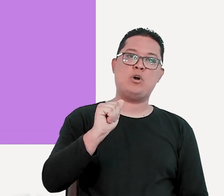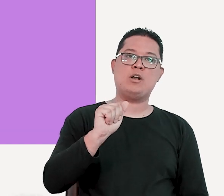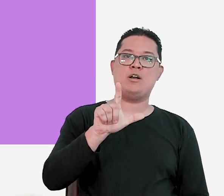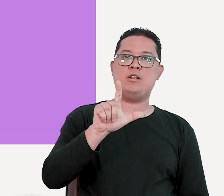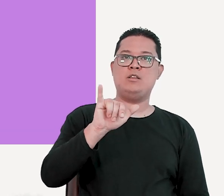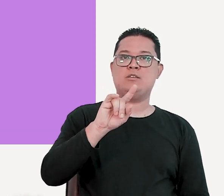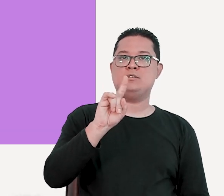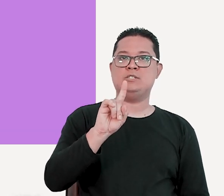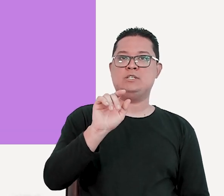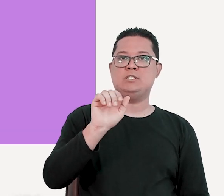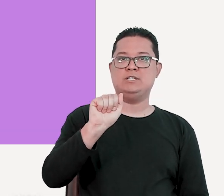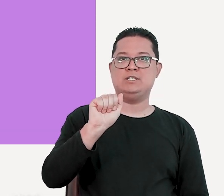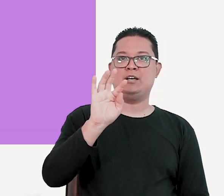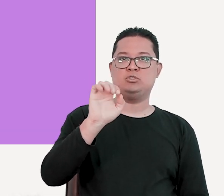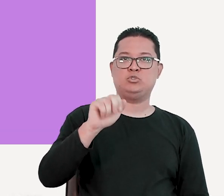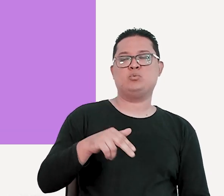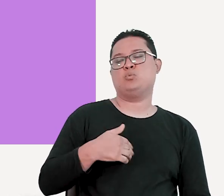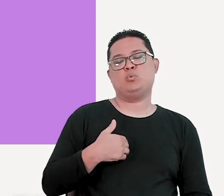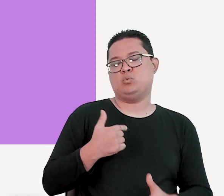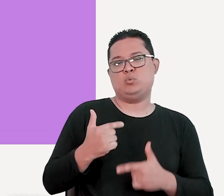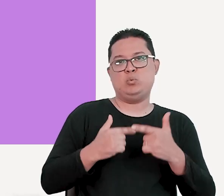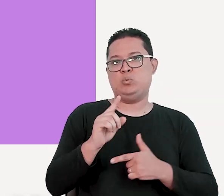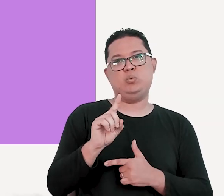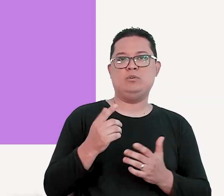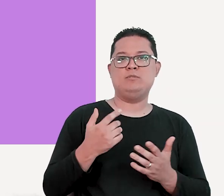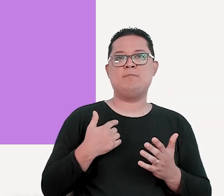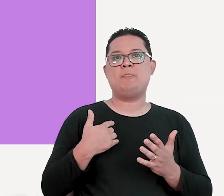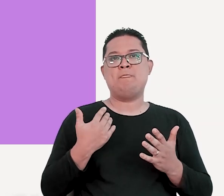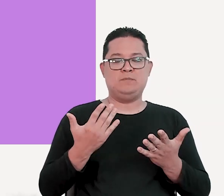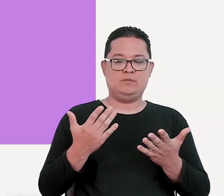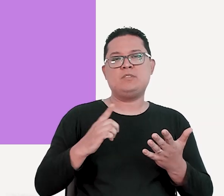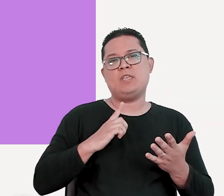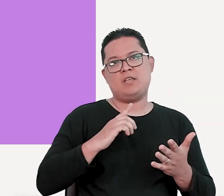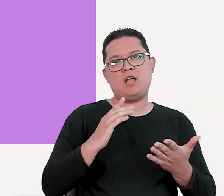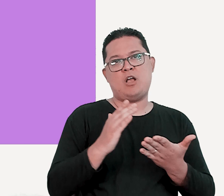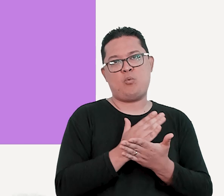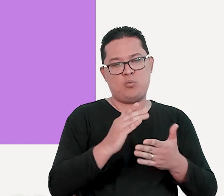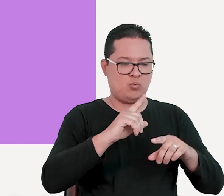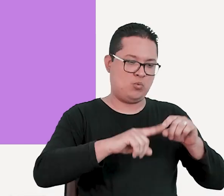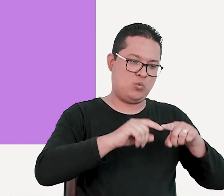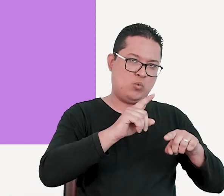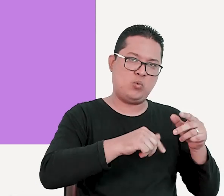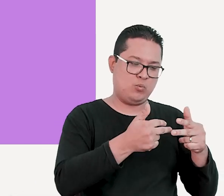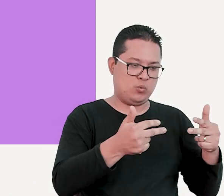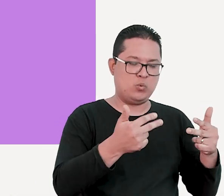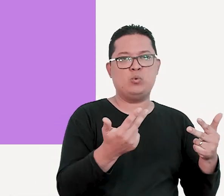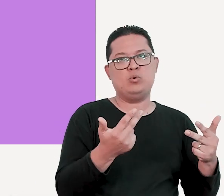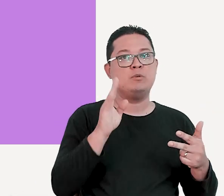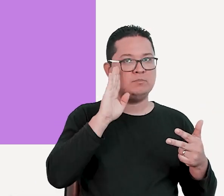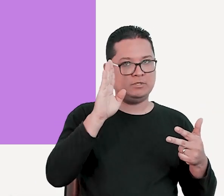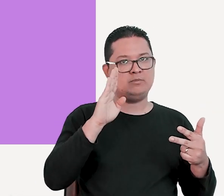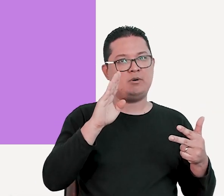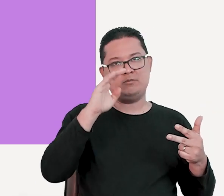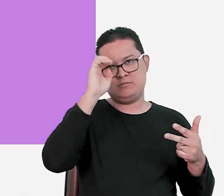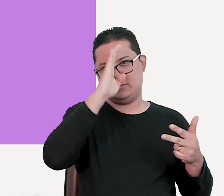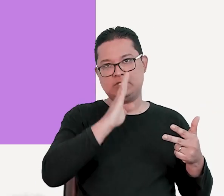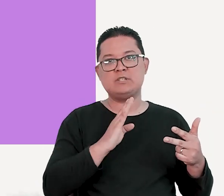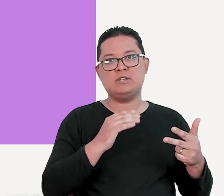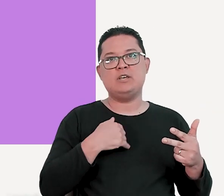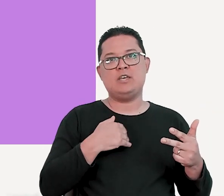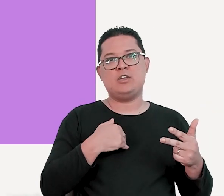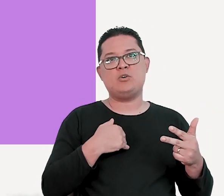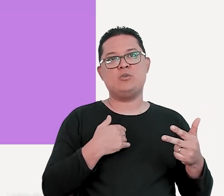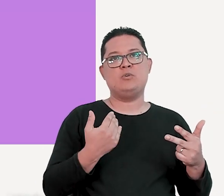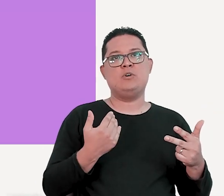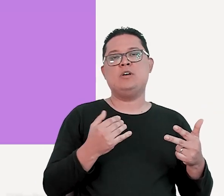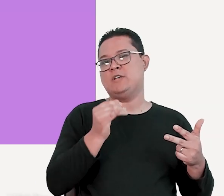alguns produtos, principalmente em português brasileiro, que a gente acaba levando para lá, ou alguns profissionais, e eu faço